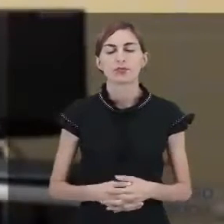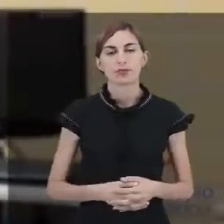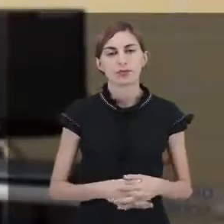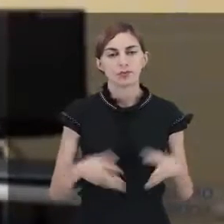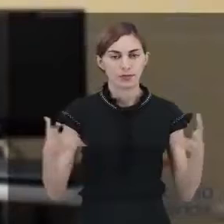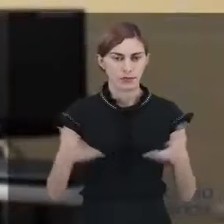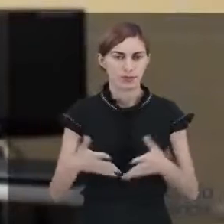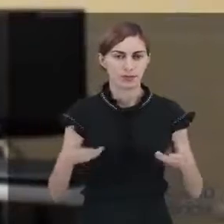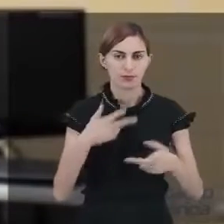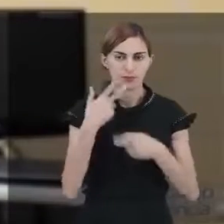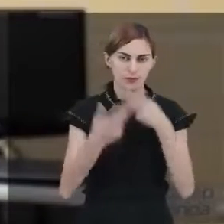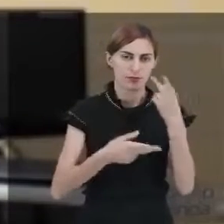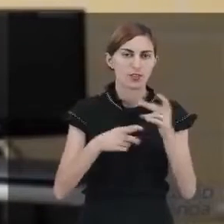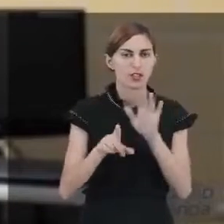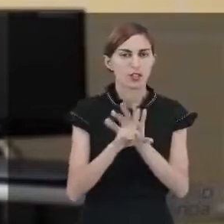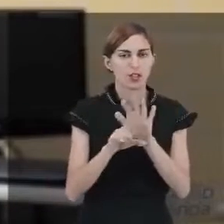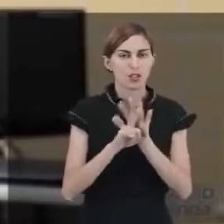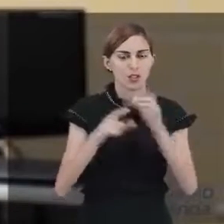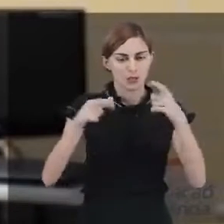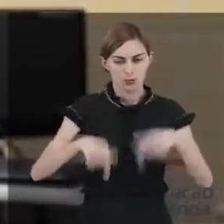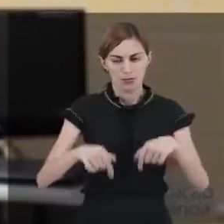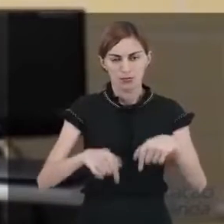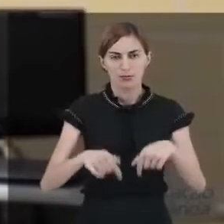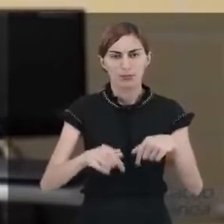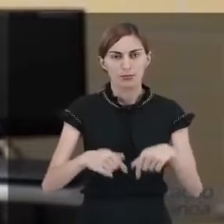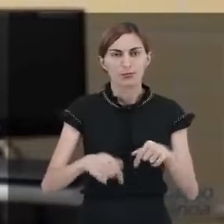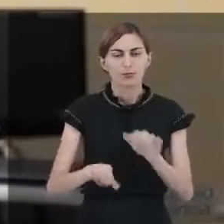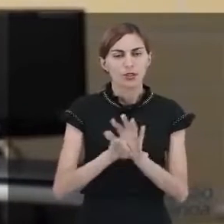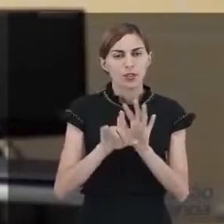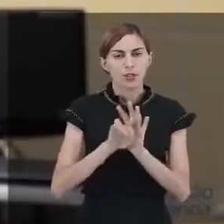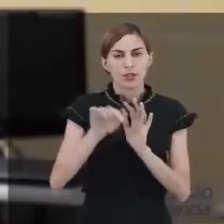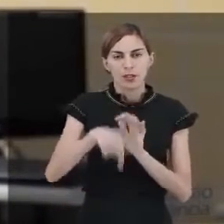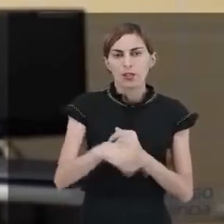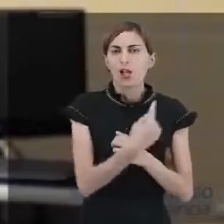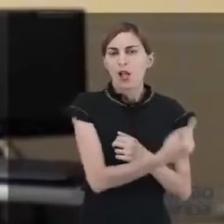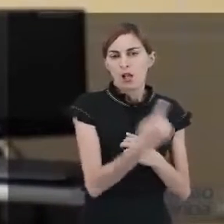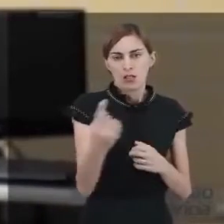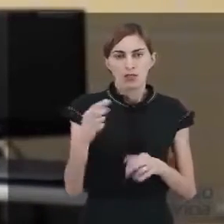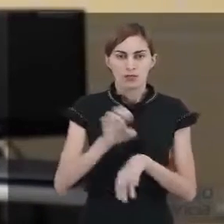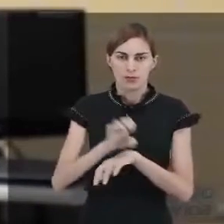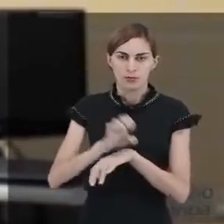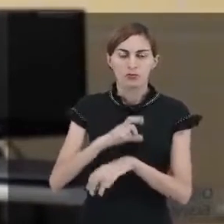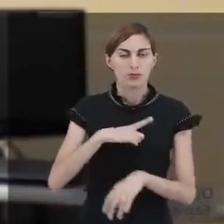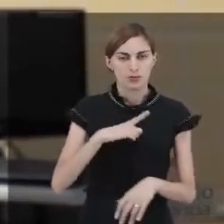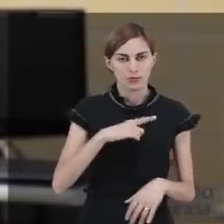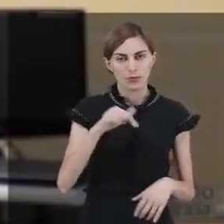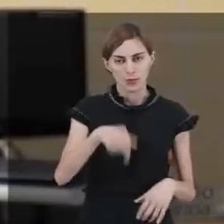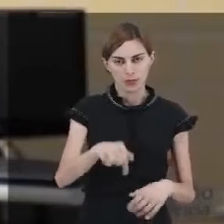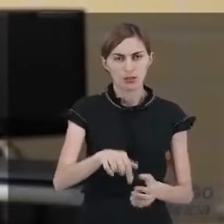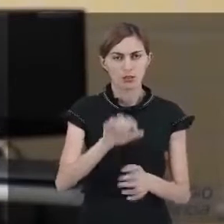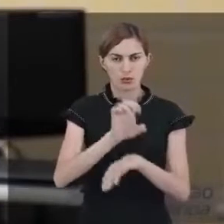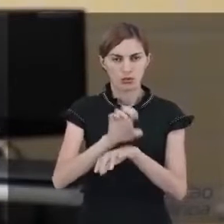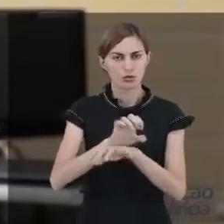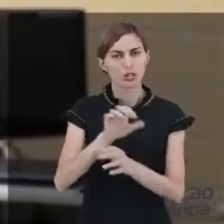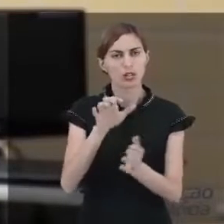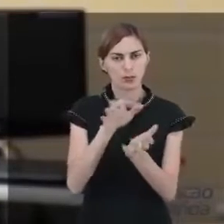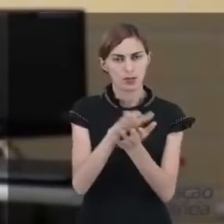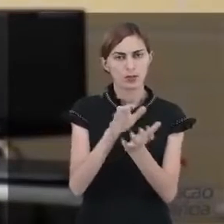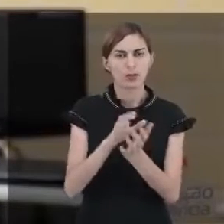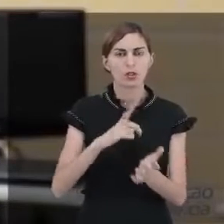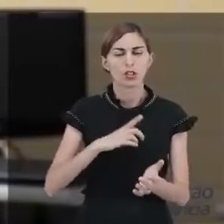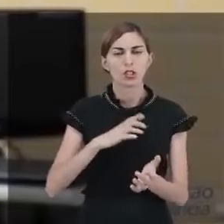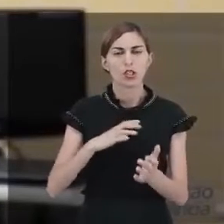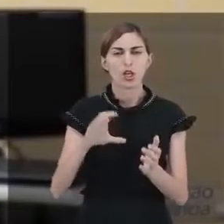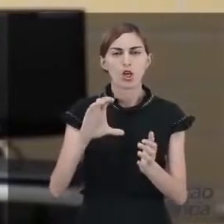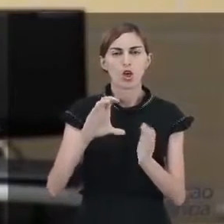agora falar sobre a legislação local, a legislação que cada estado tem. No estado de Pernambuco, nós temos o Código de Segurança, Incêndio e